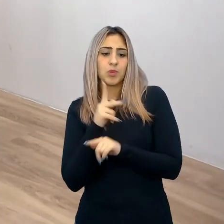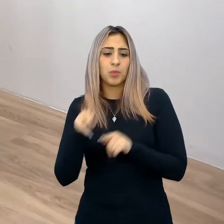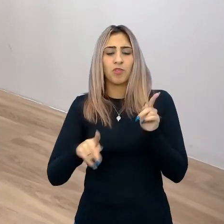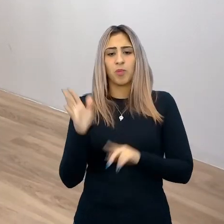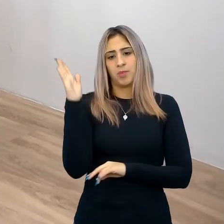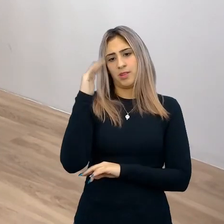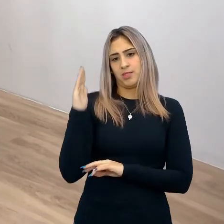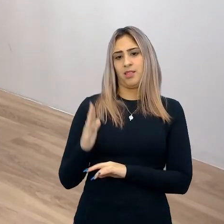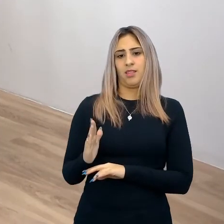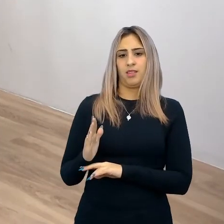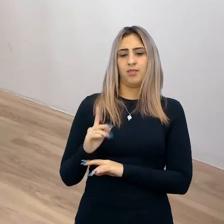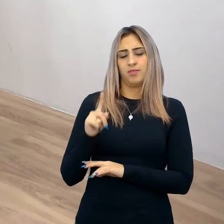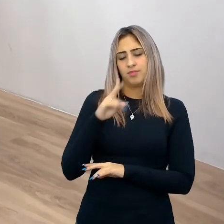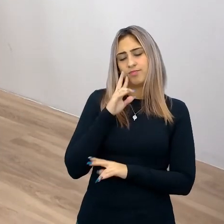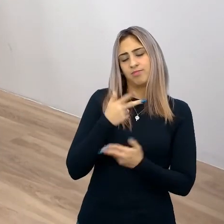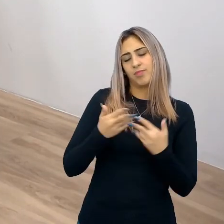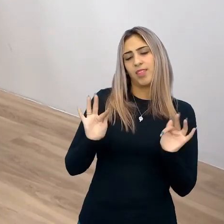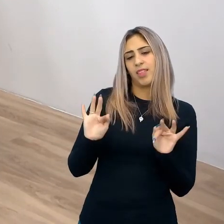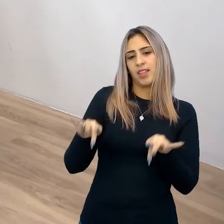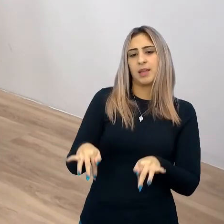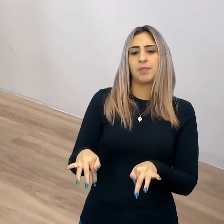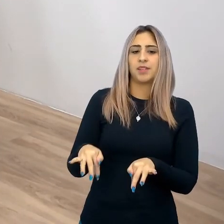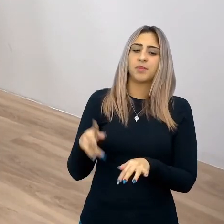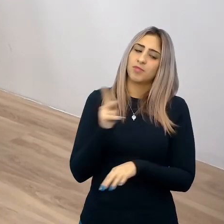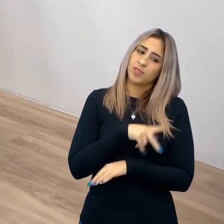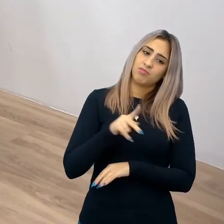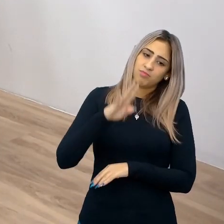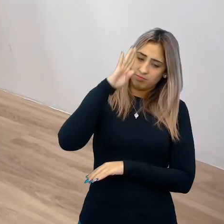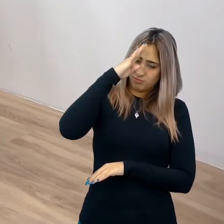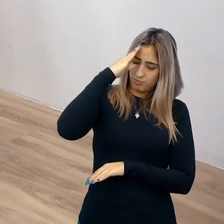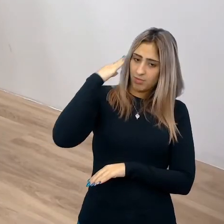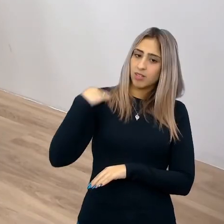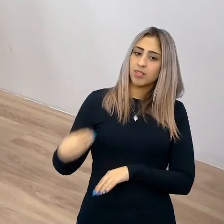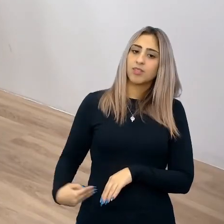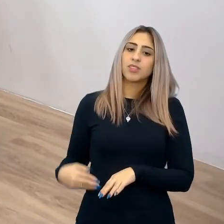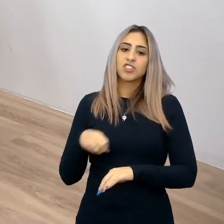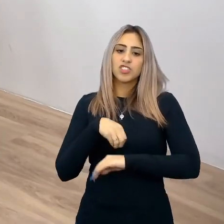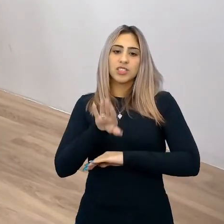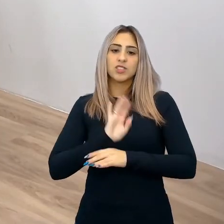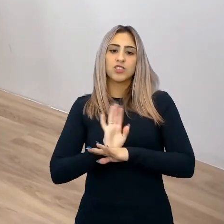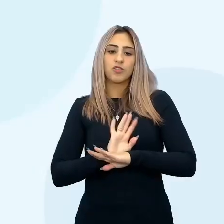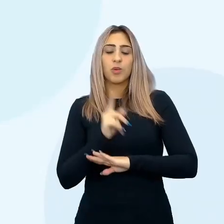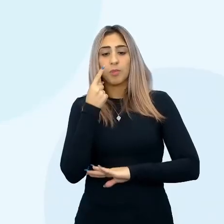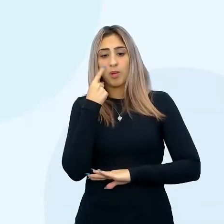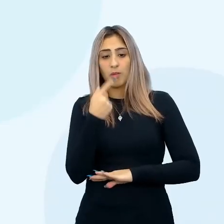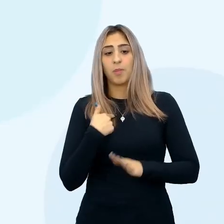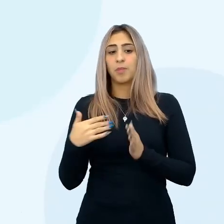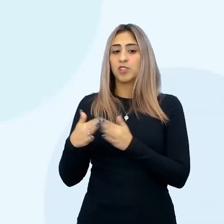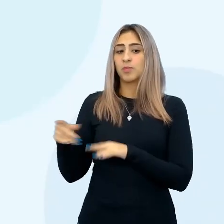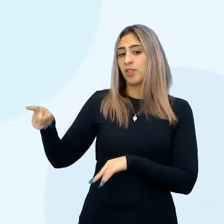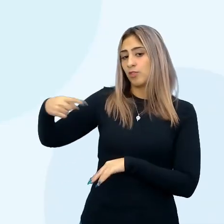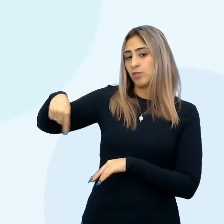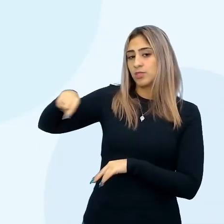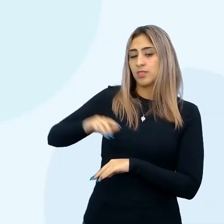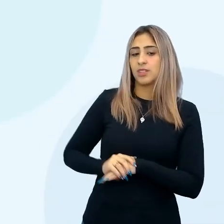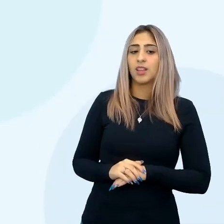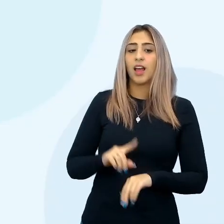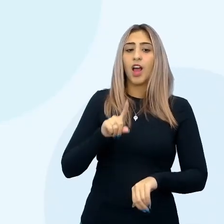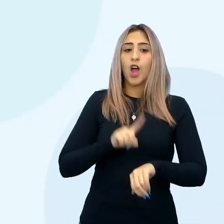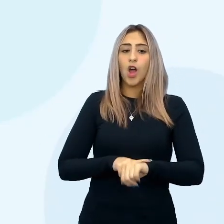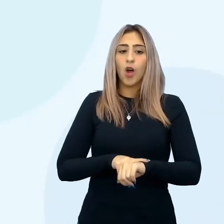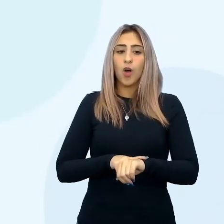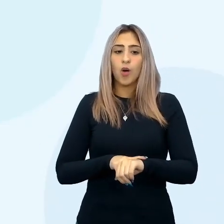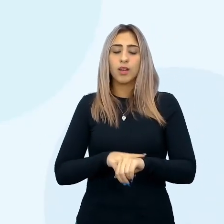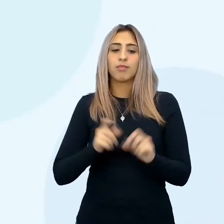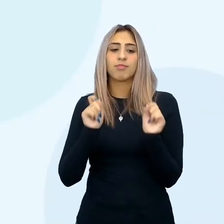não. E é dessa forma que a gente termina. E toda vez, professora Tayana, eu termino a aula com uma indicação de filme. Olha só. Lá. Indico para vocês, olha só. A Hora da